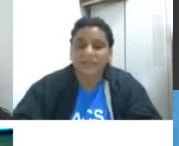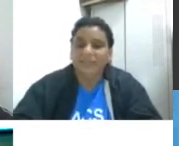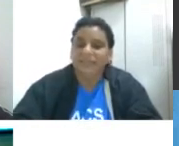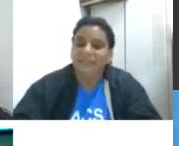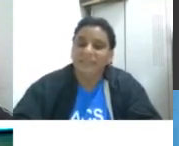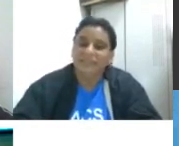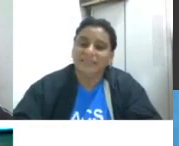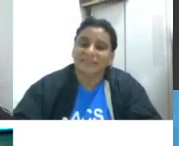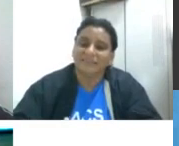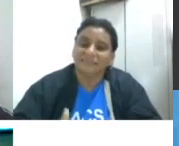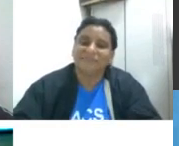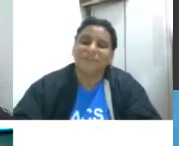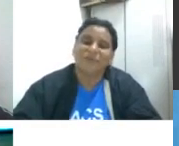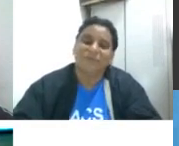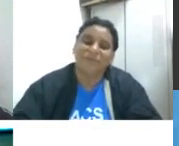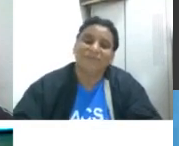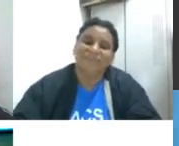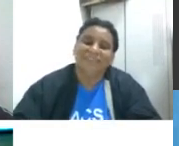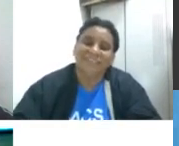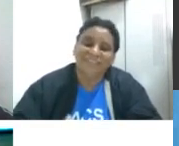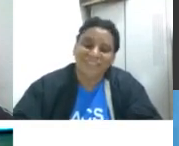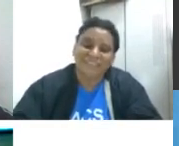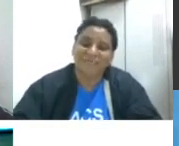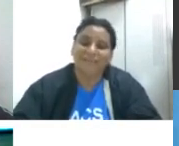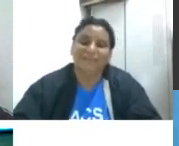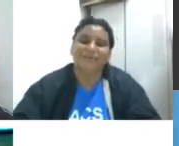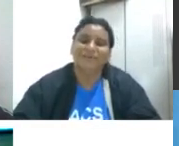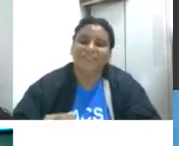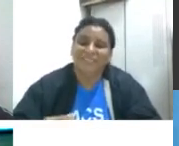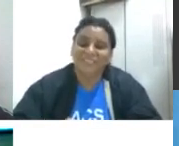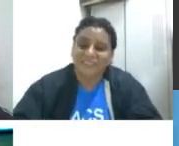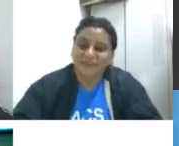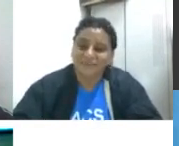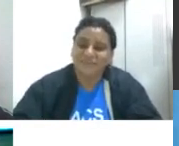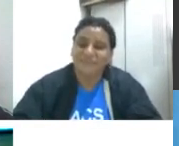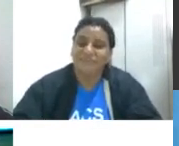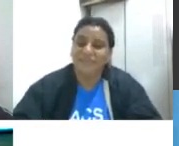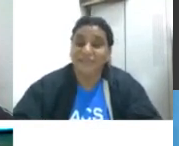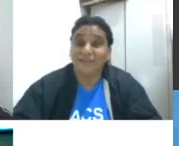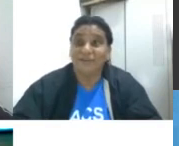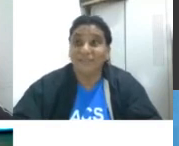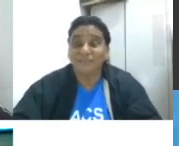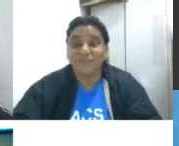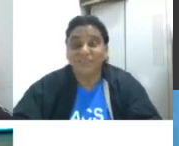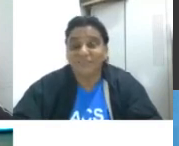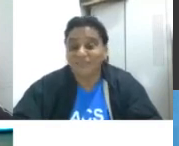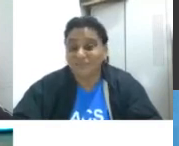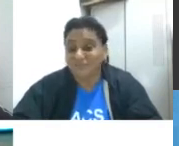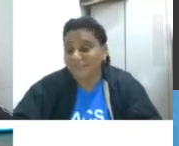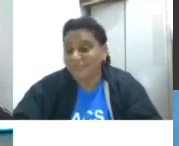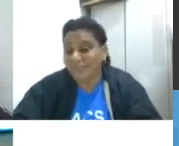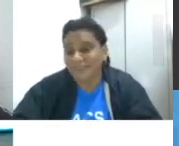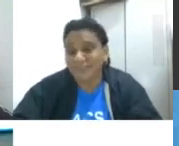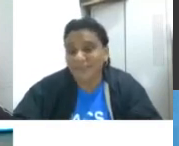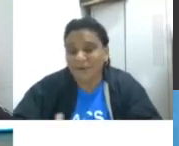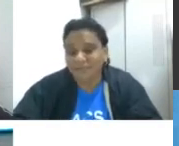encarcerado e ficou bom e já se libertou e já está com sua família e agora tem motivos